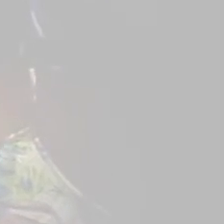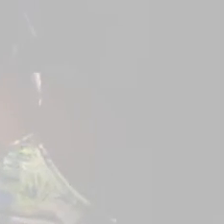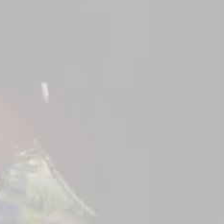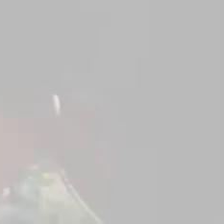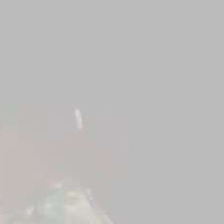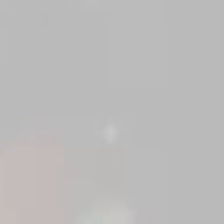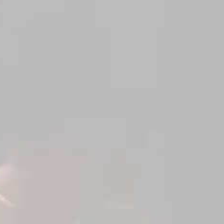Agradeço a todos os pacientes pacientes ajuda. aqui. esteve Eu O